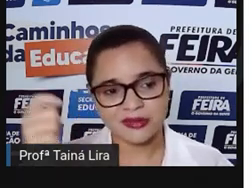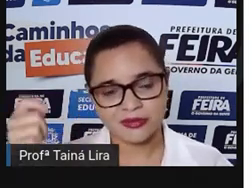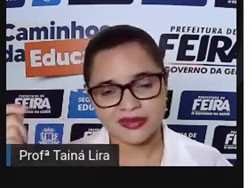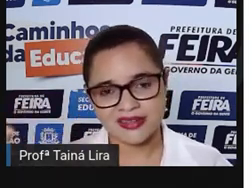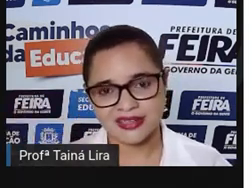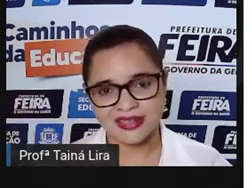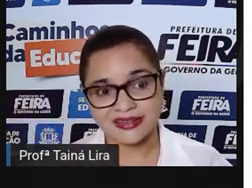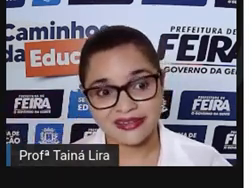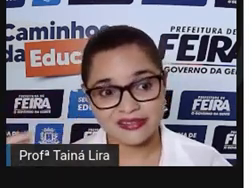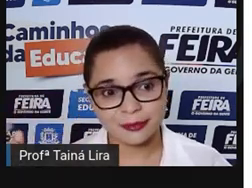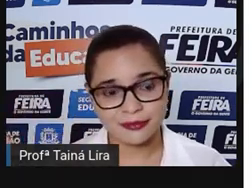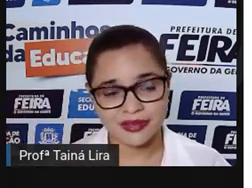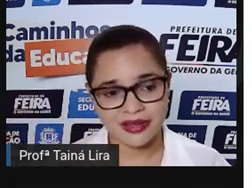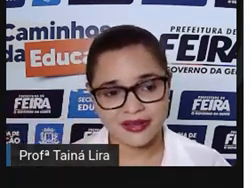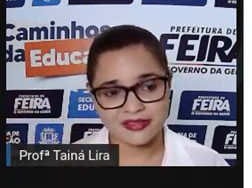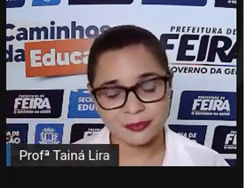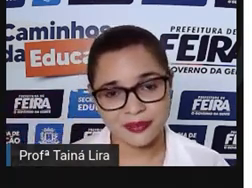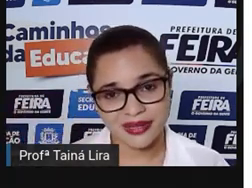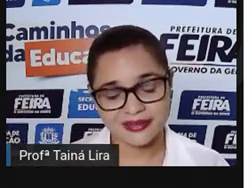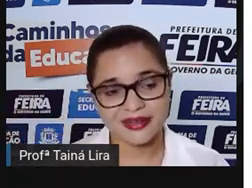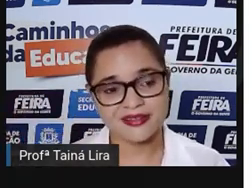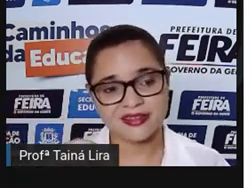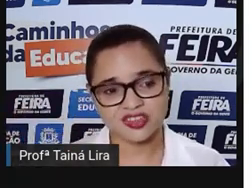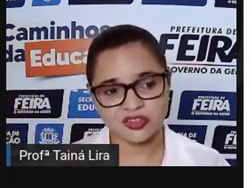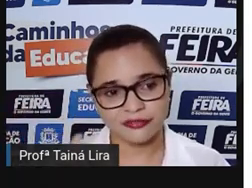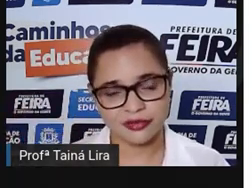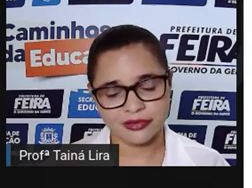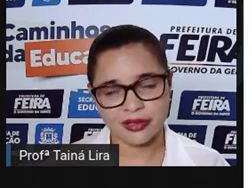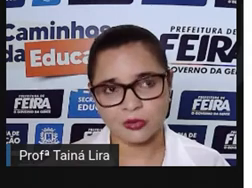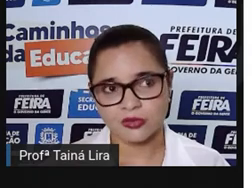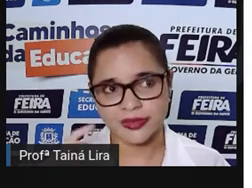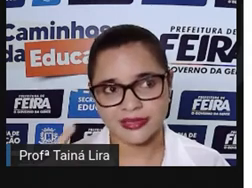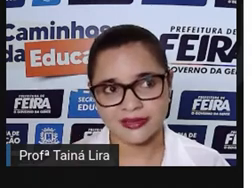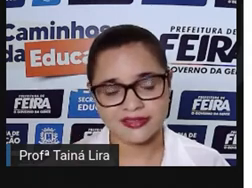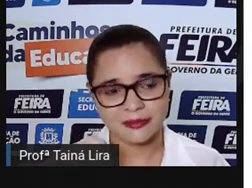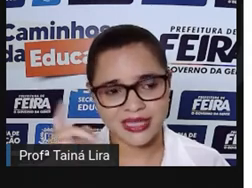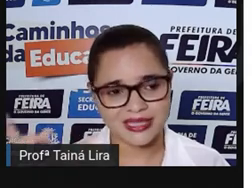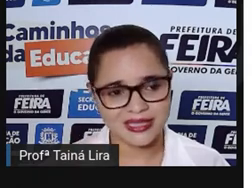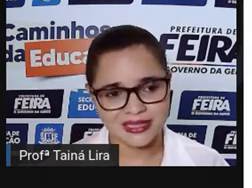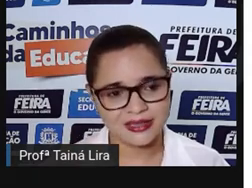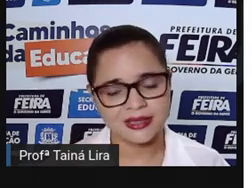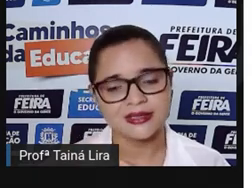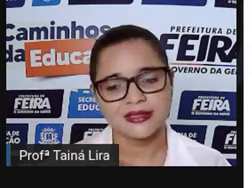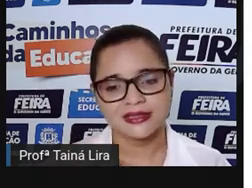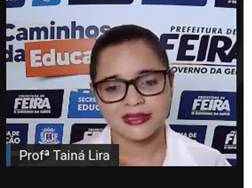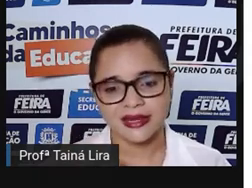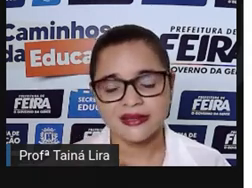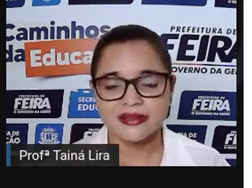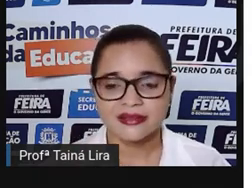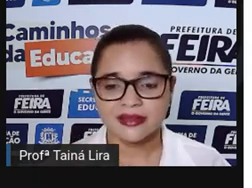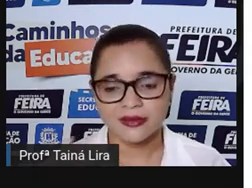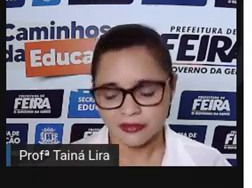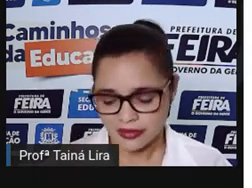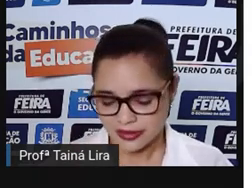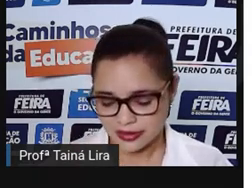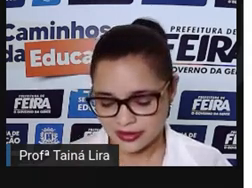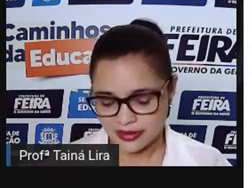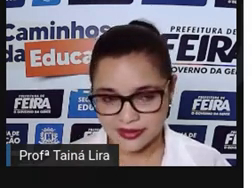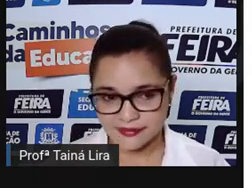fazer pinturas ali, né, nas pedras. A gente viu, né, alguns materiais na madeira, tá?